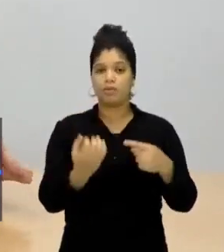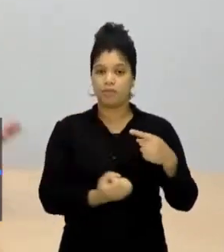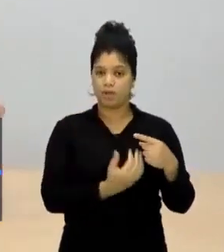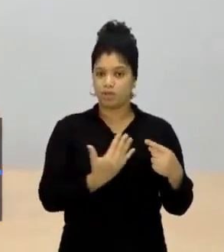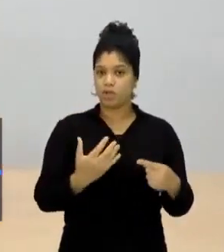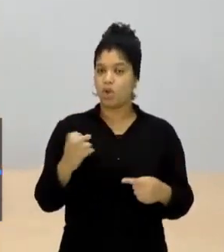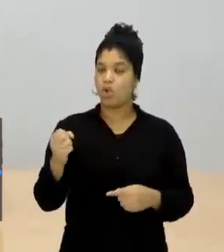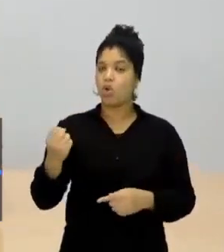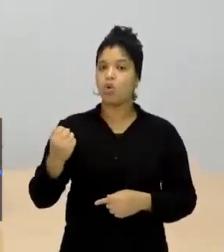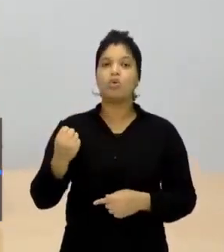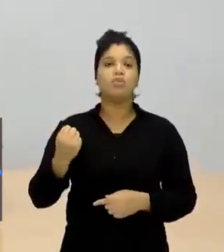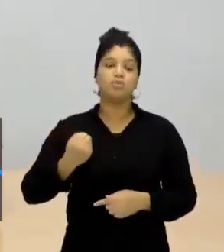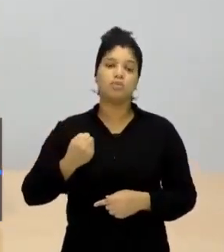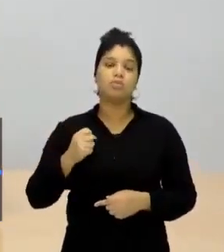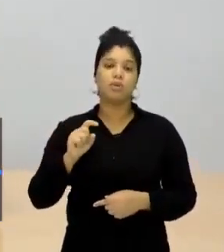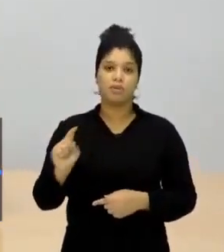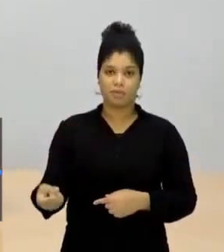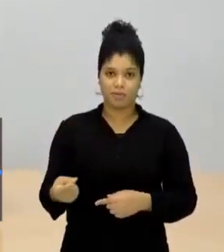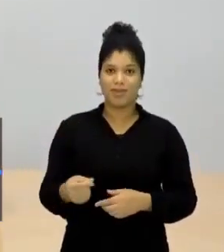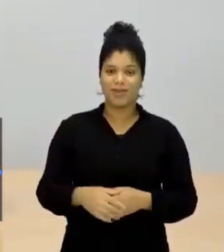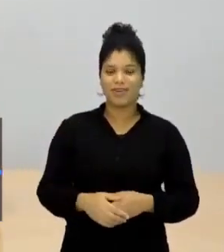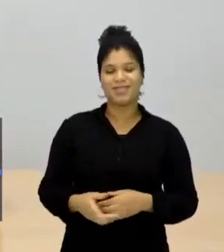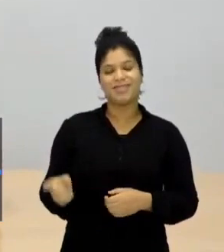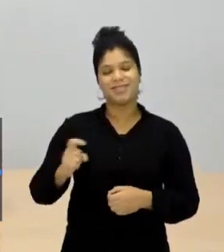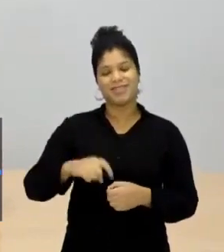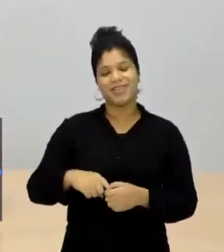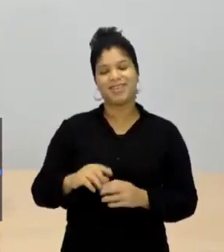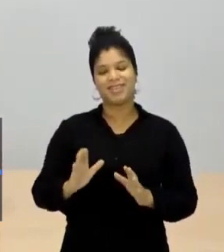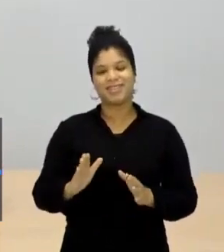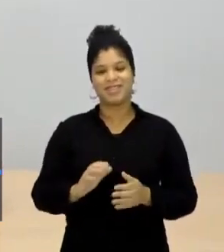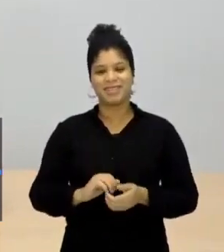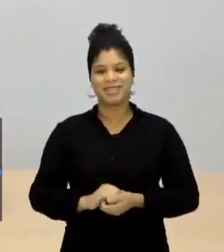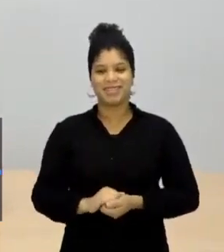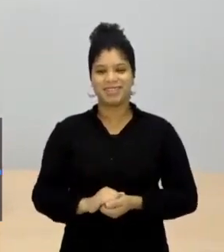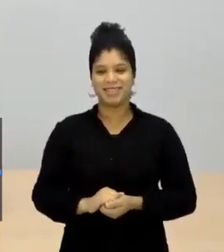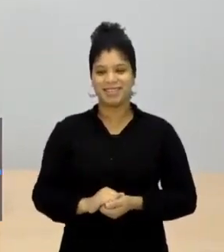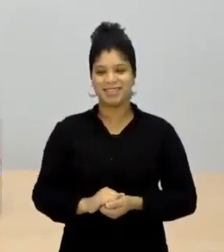número decimal, como a professora já fez, tá bom? A gente volta daqui a pouco.